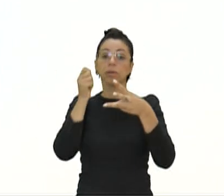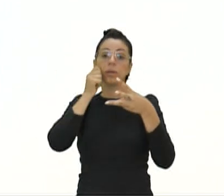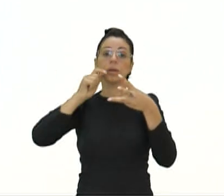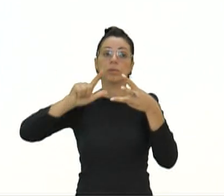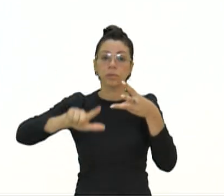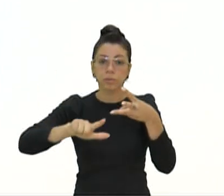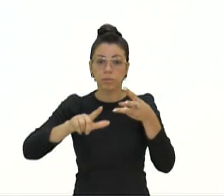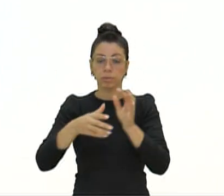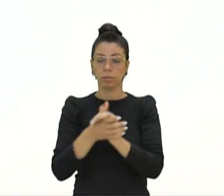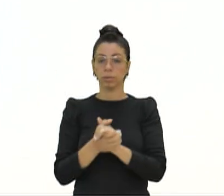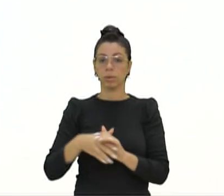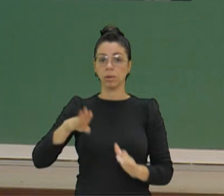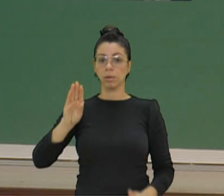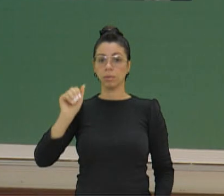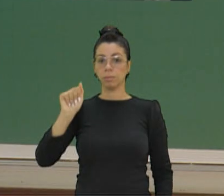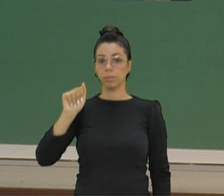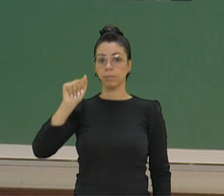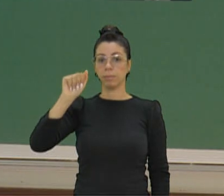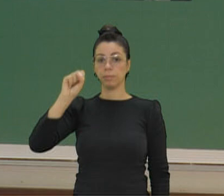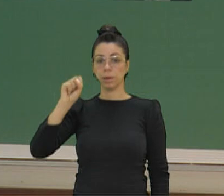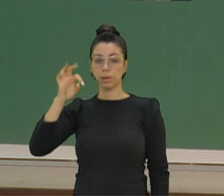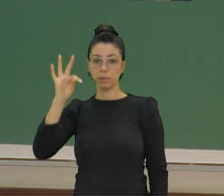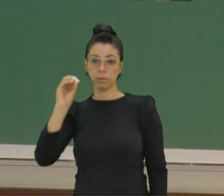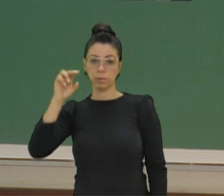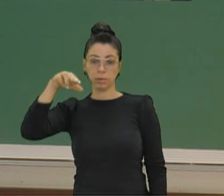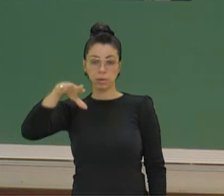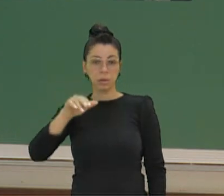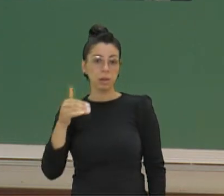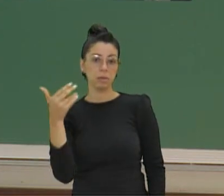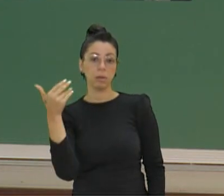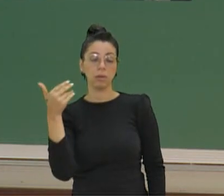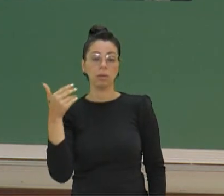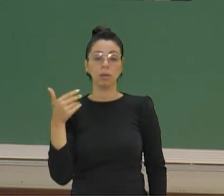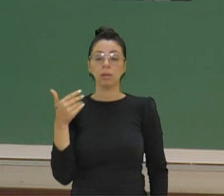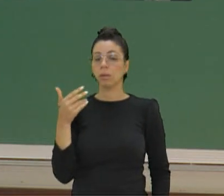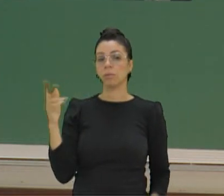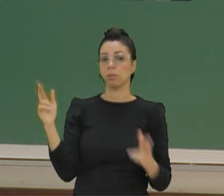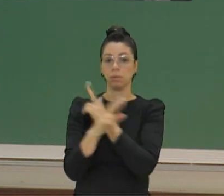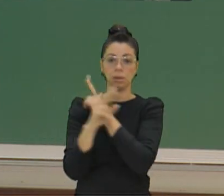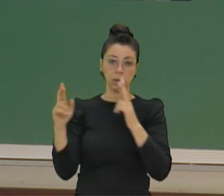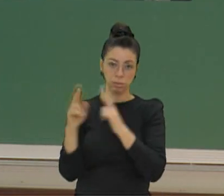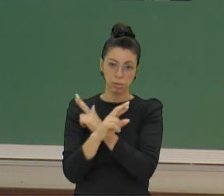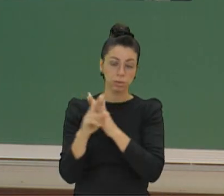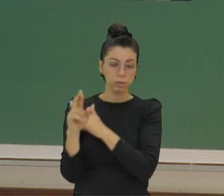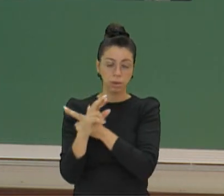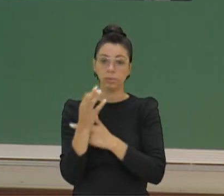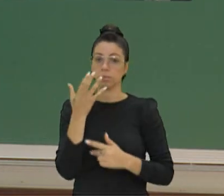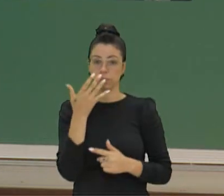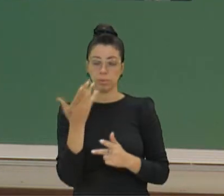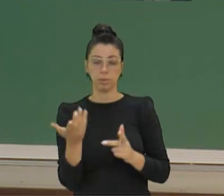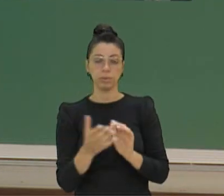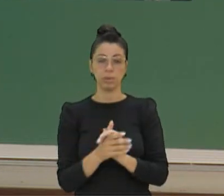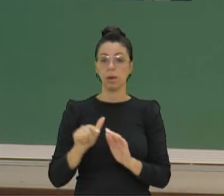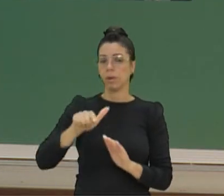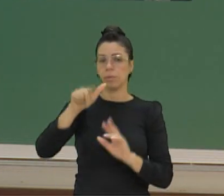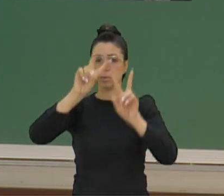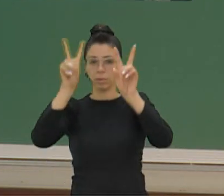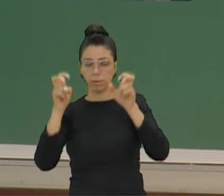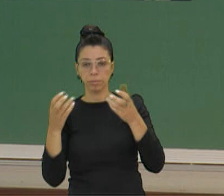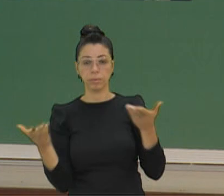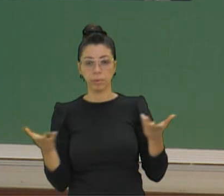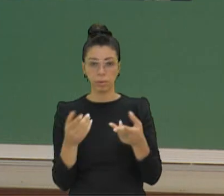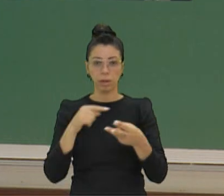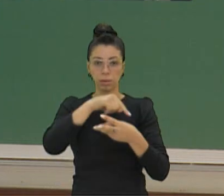bastonete, que ele não está relacionado com as colorações. Mas isso é assunto da próxima aula. Hoje eu quero que você conheça que